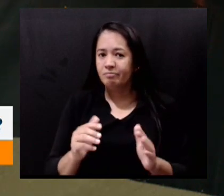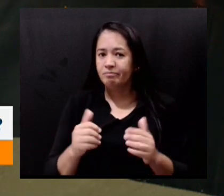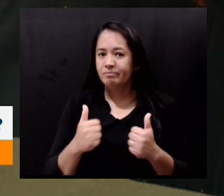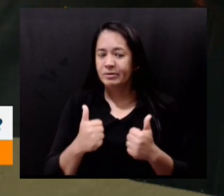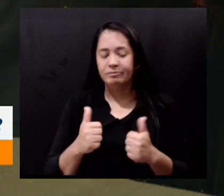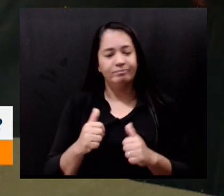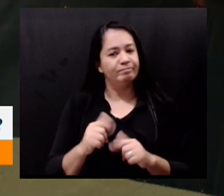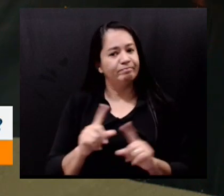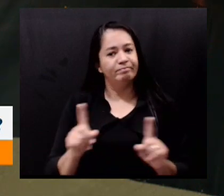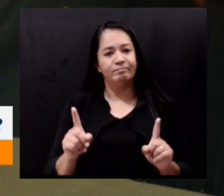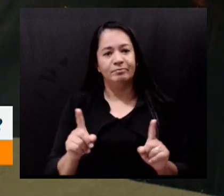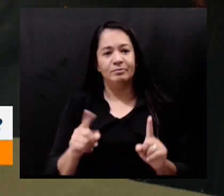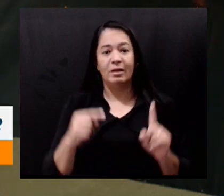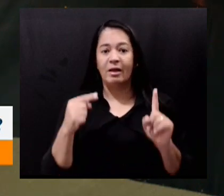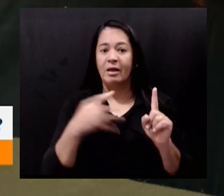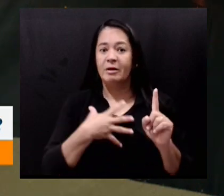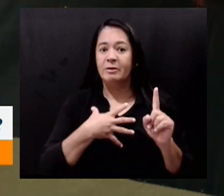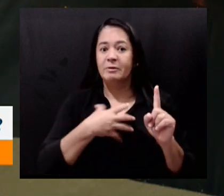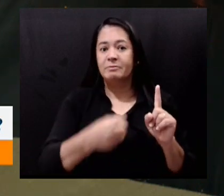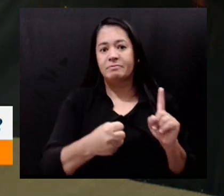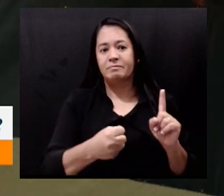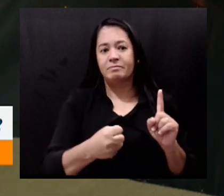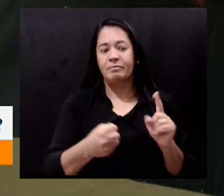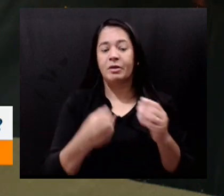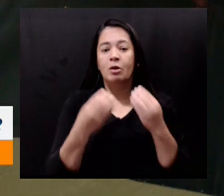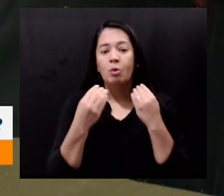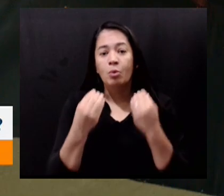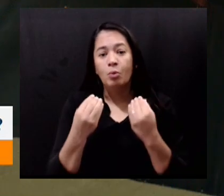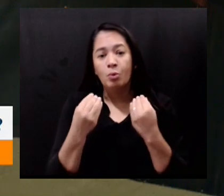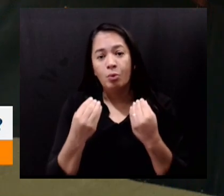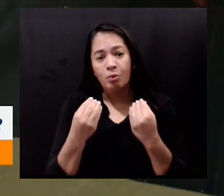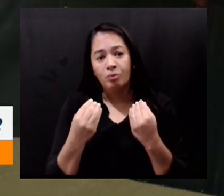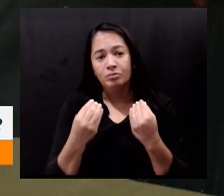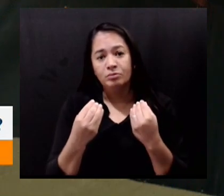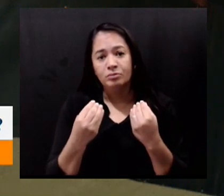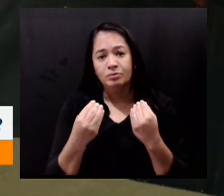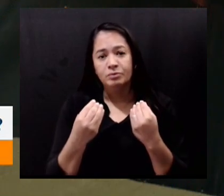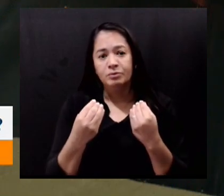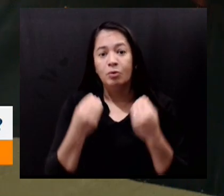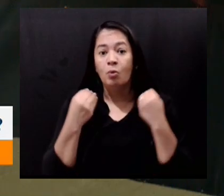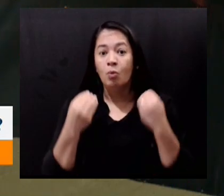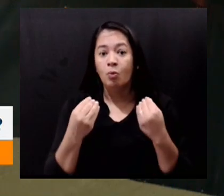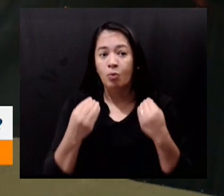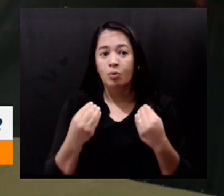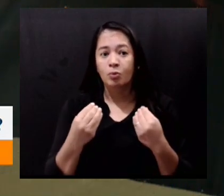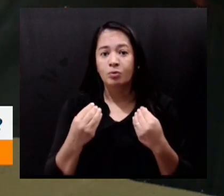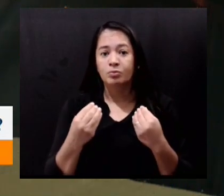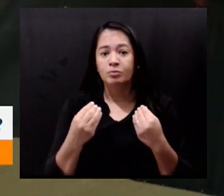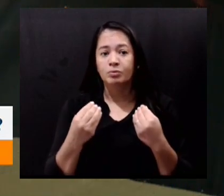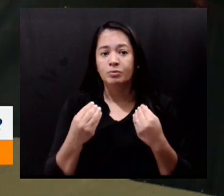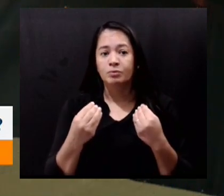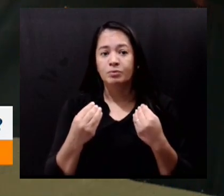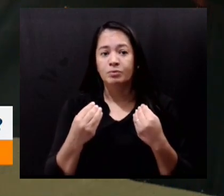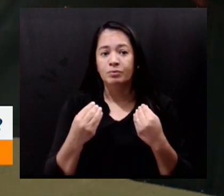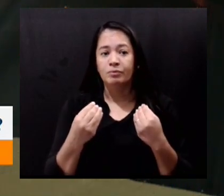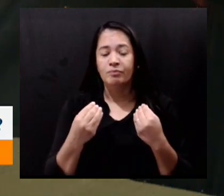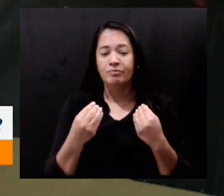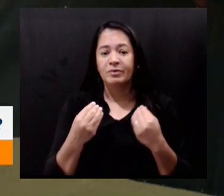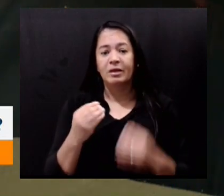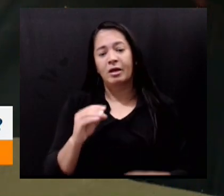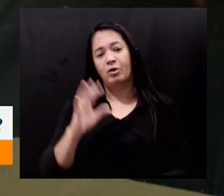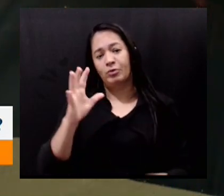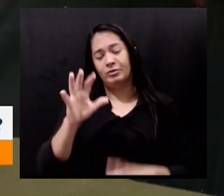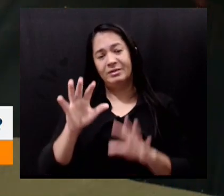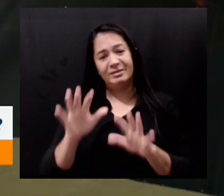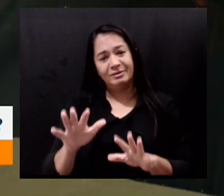cometeu suicídio. Então olha só a que ponto, chega a situação de uma